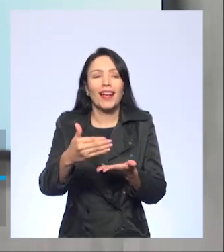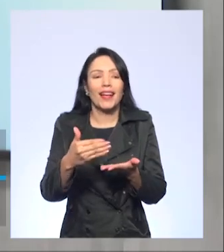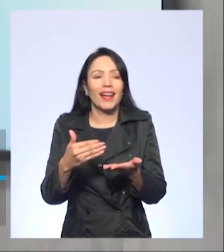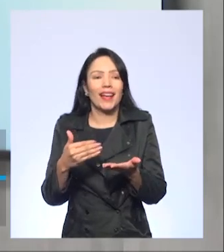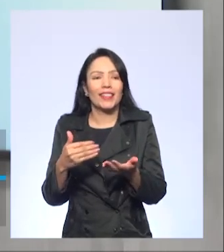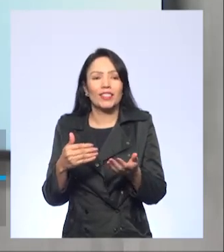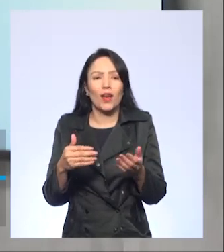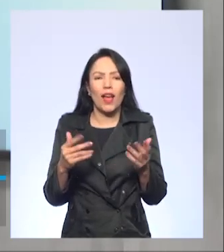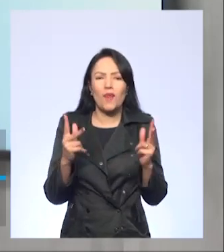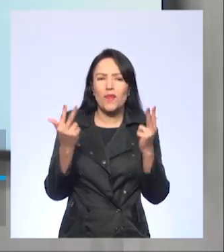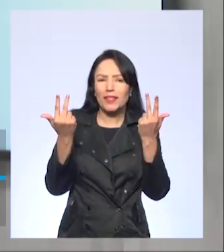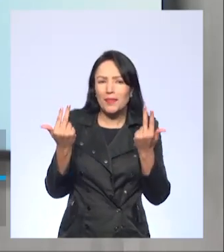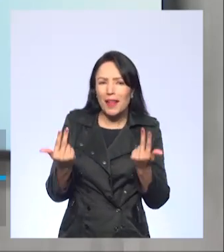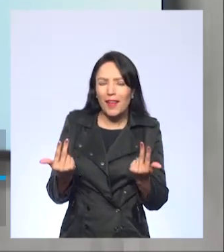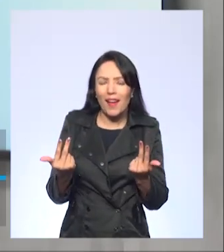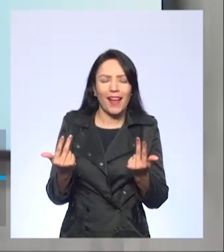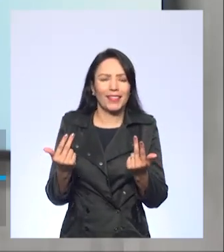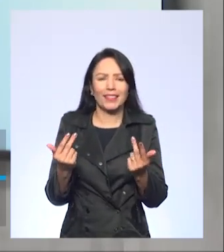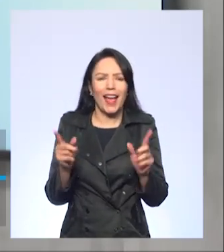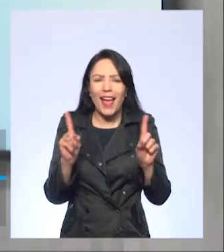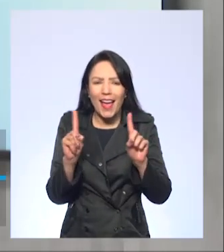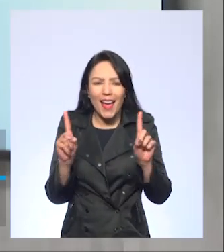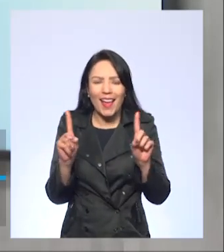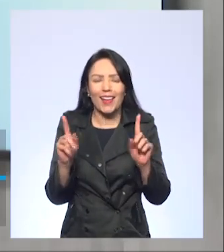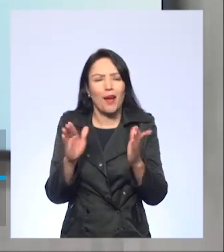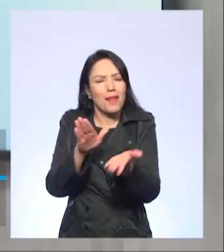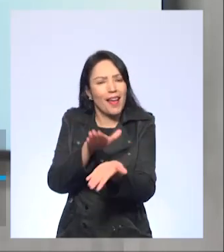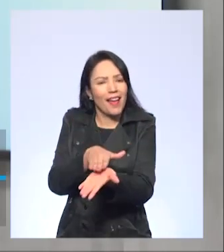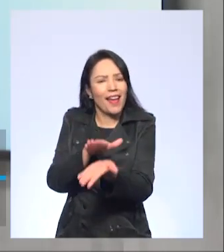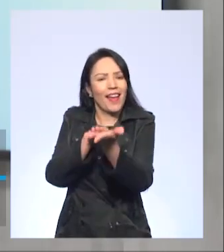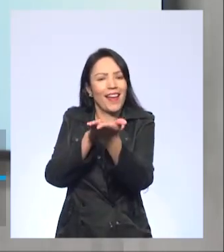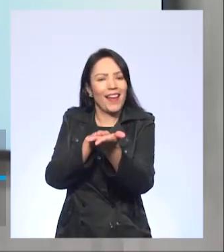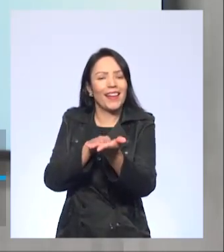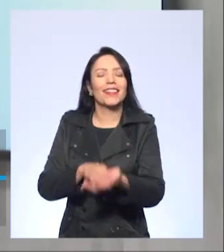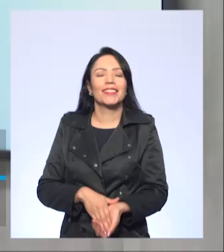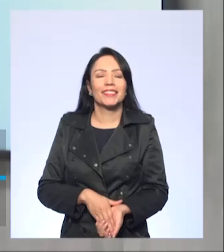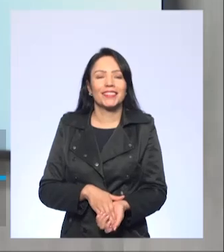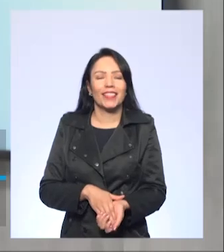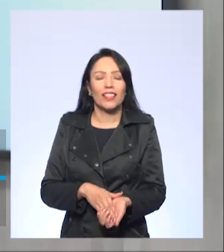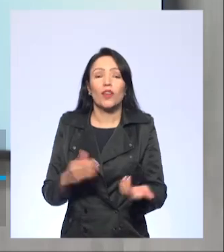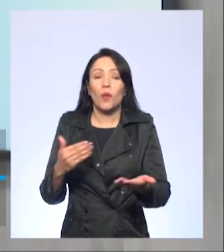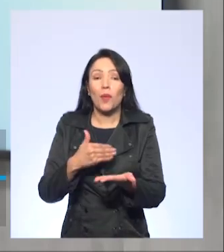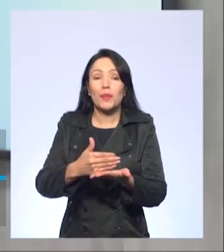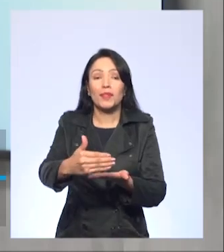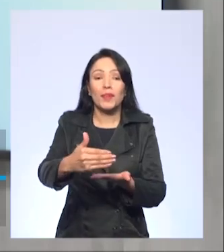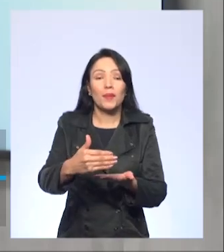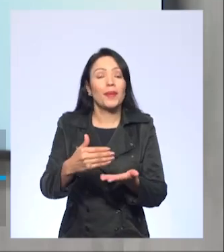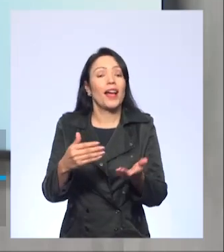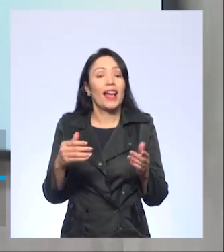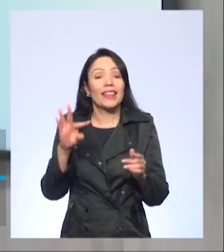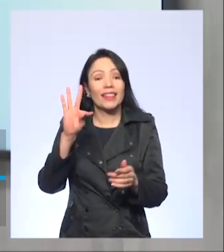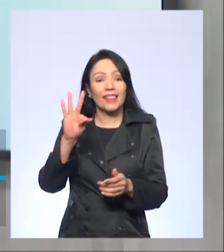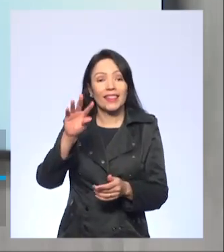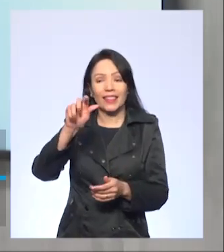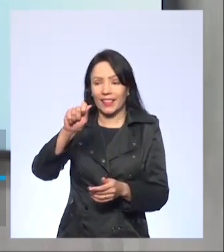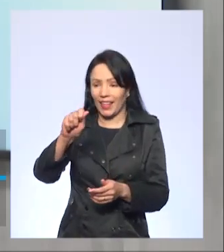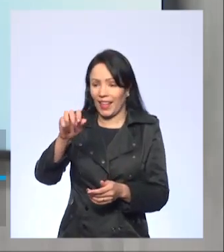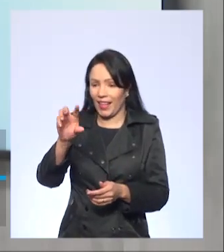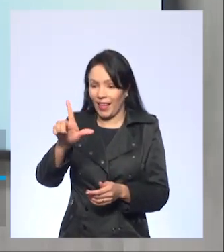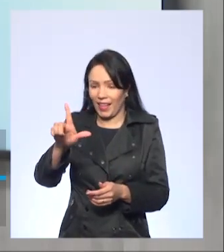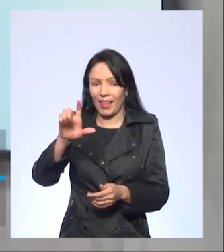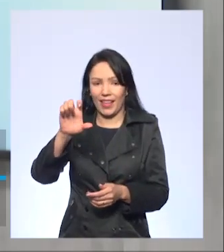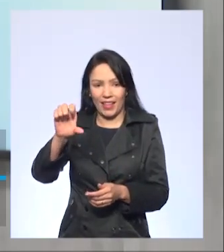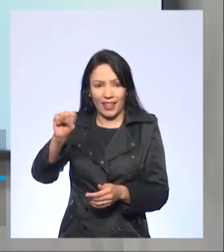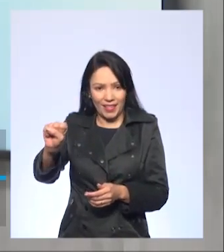por semelhança de triângulos. Parabéns, o Fredão aqui está vibrando por dentro. Nós começamos por Tales, que diz razão